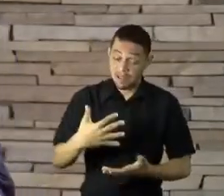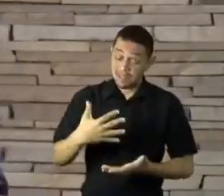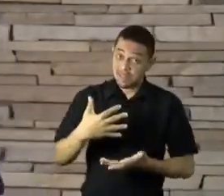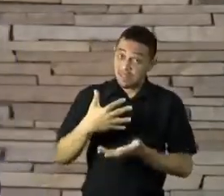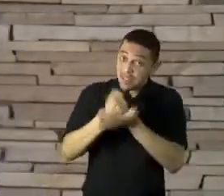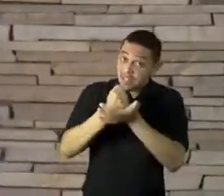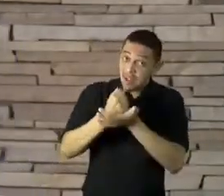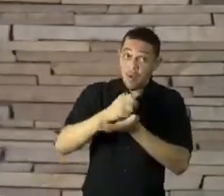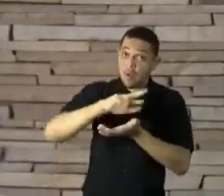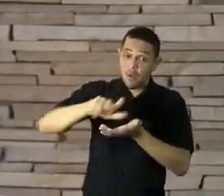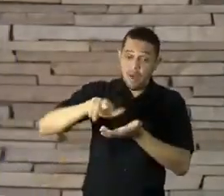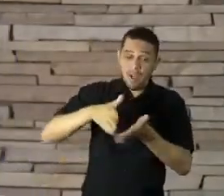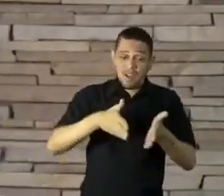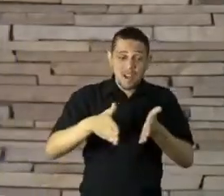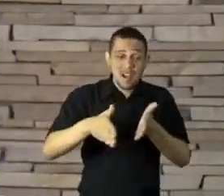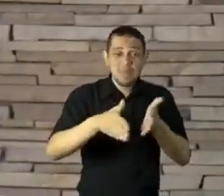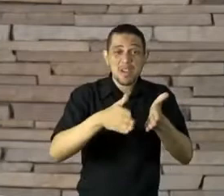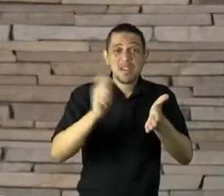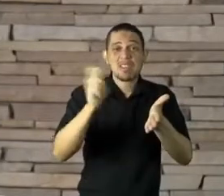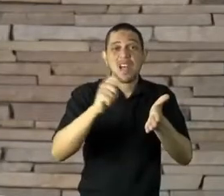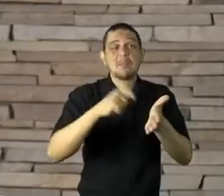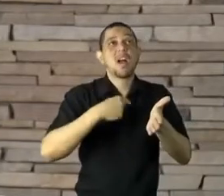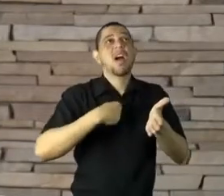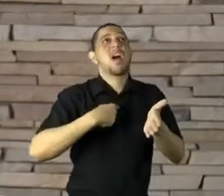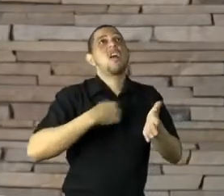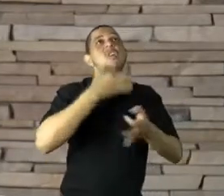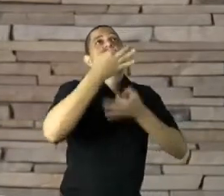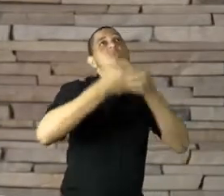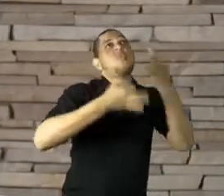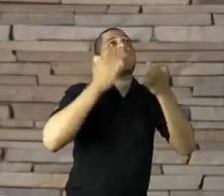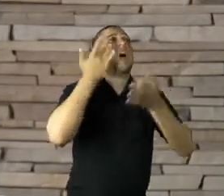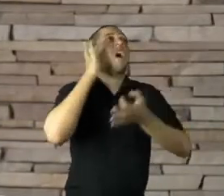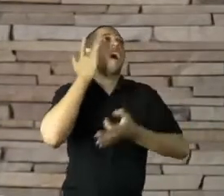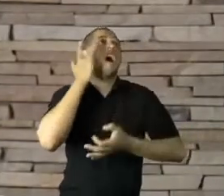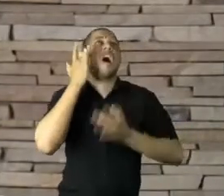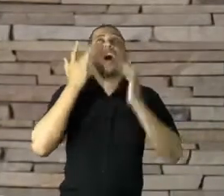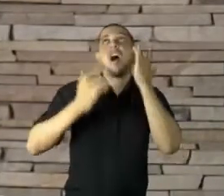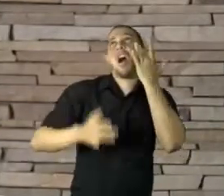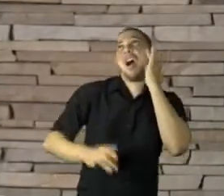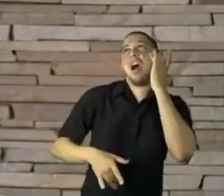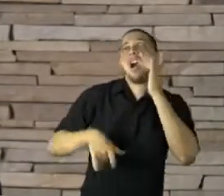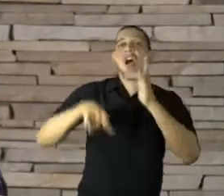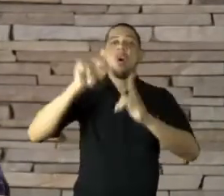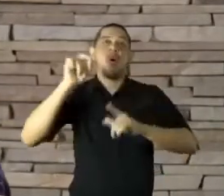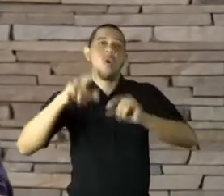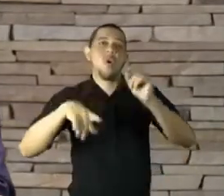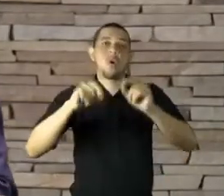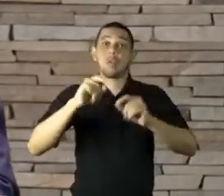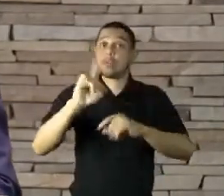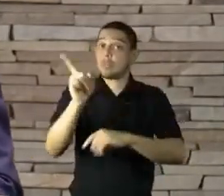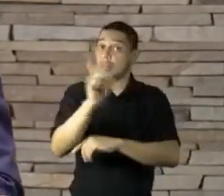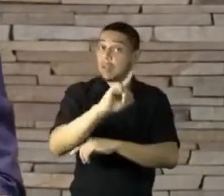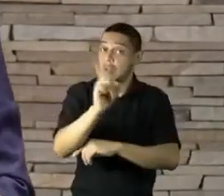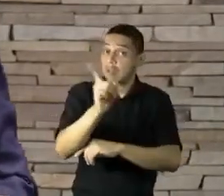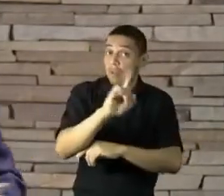salvação não é um caminho que pode ser trilhado a partir do achismo ou da subjetividade